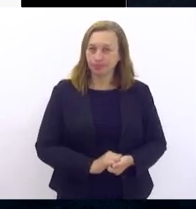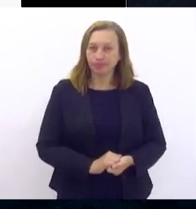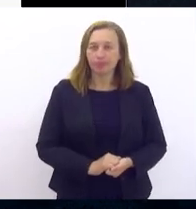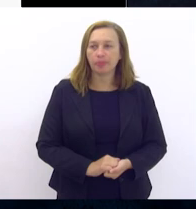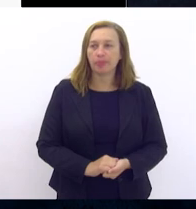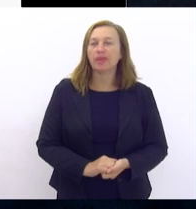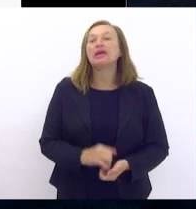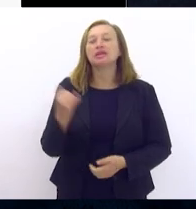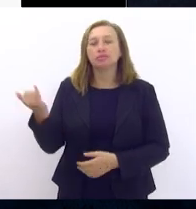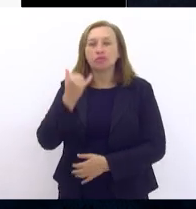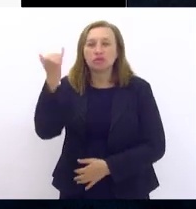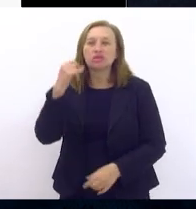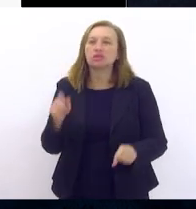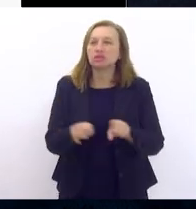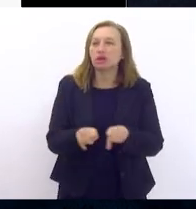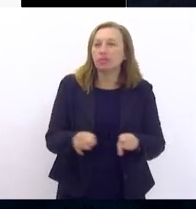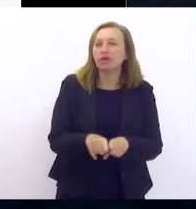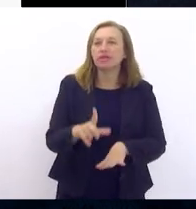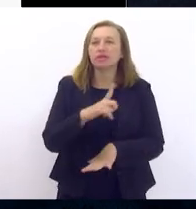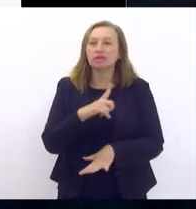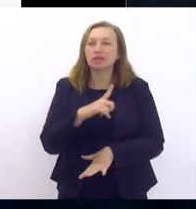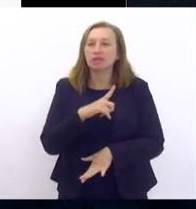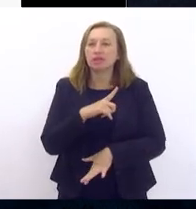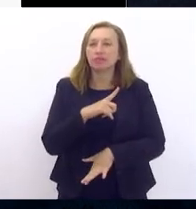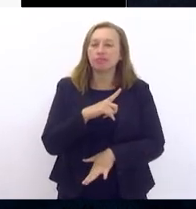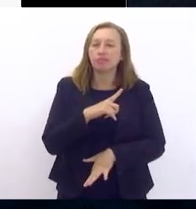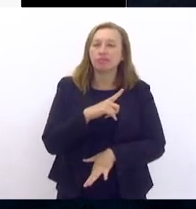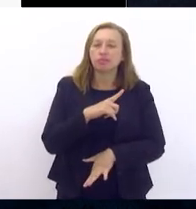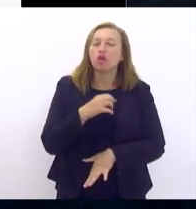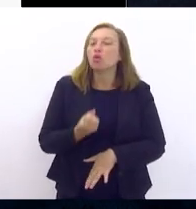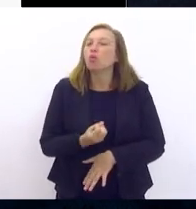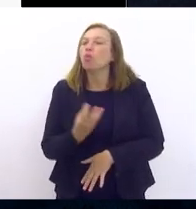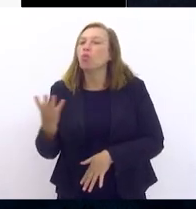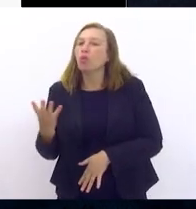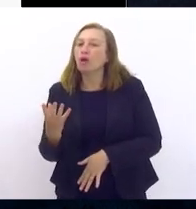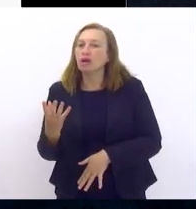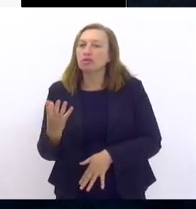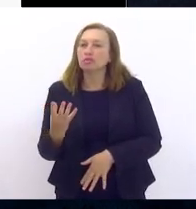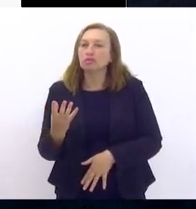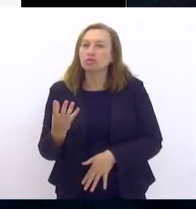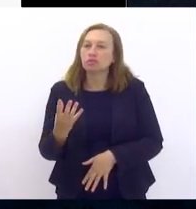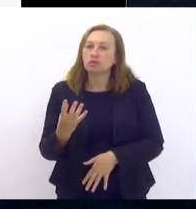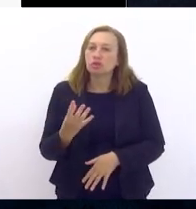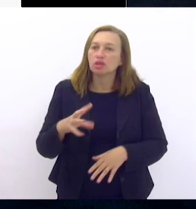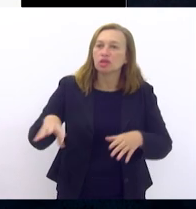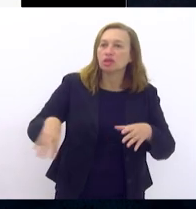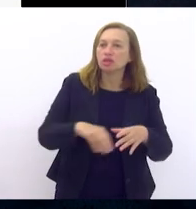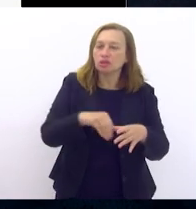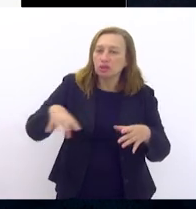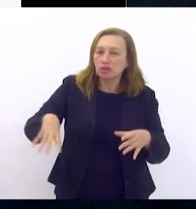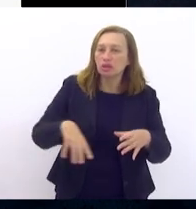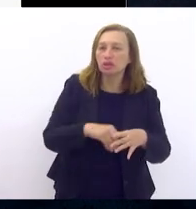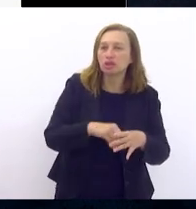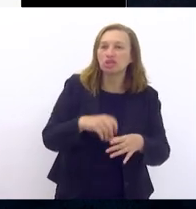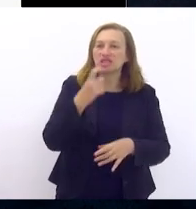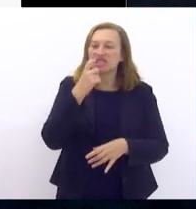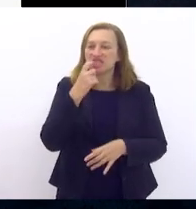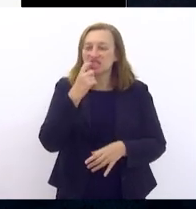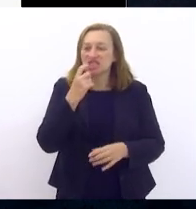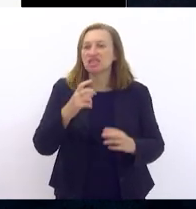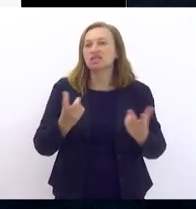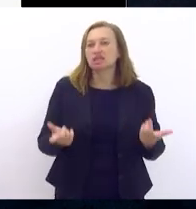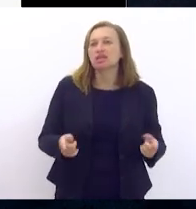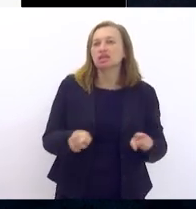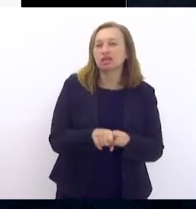e um ponto importante que a gente tem trazido né é o quanto além de interessar os resíduos plásticos ou reciclado